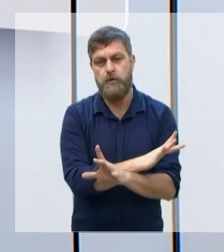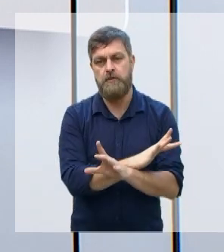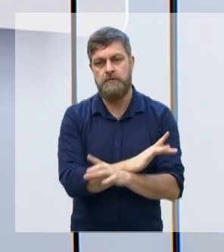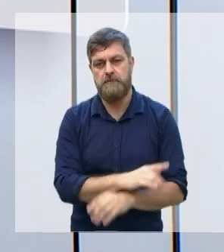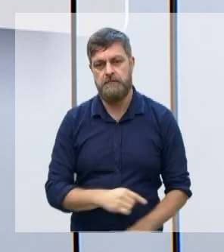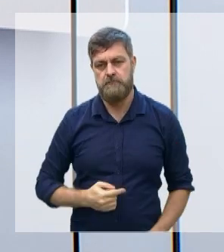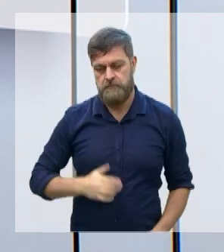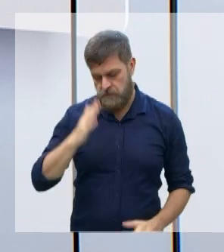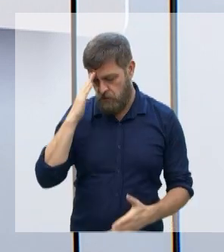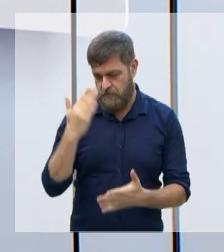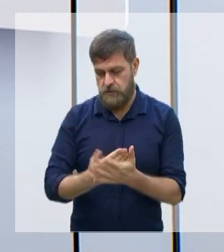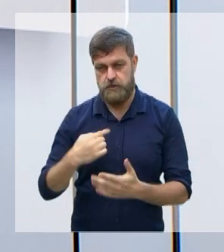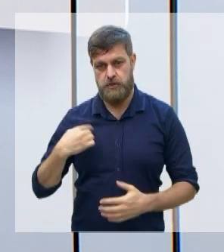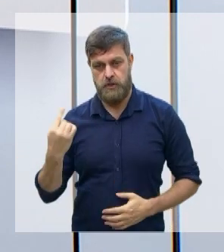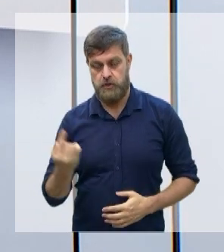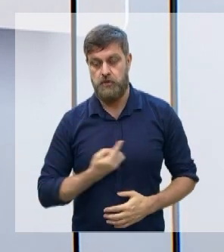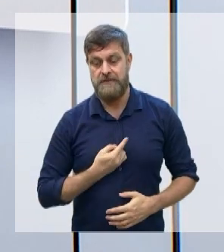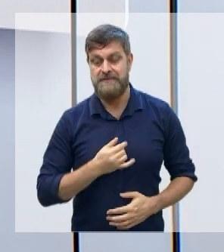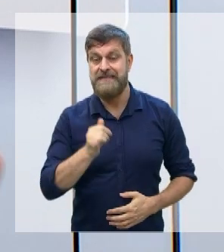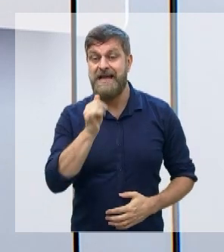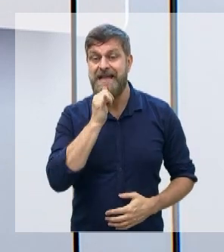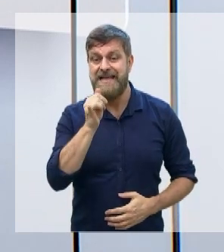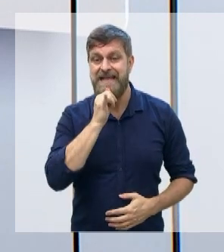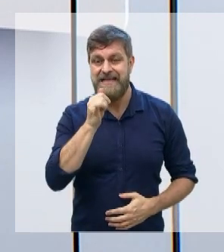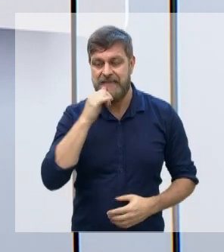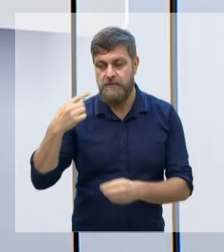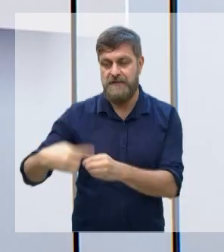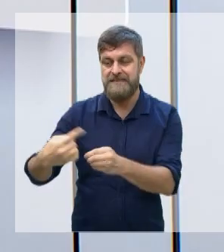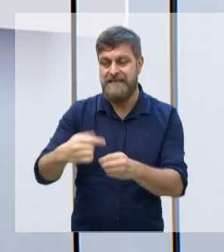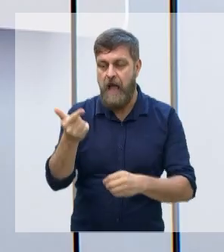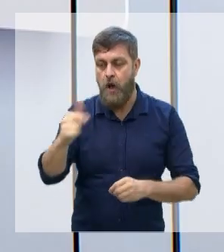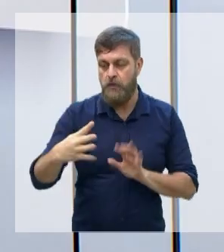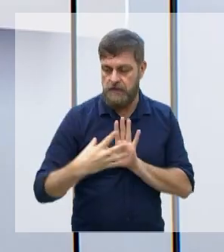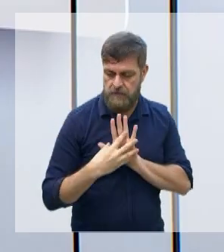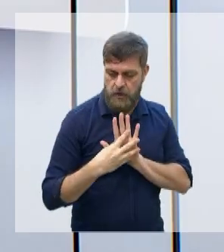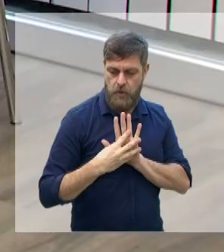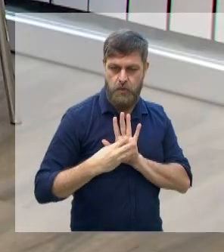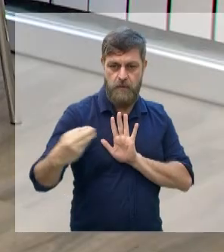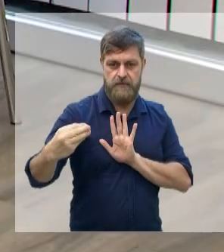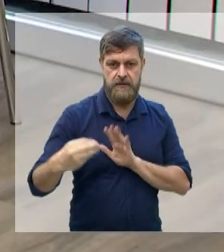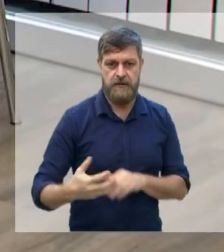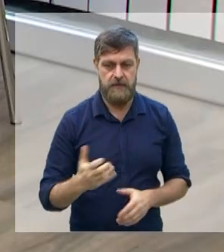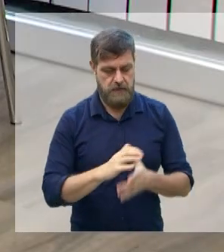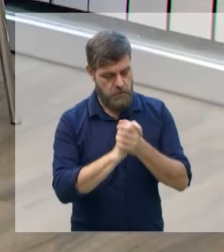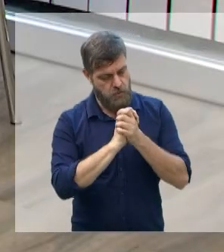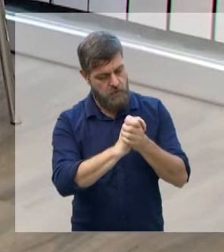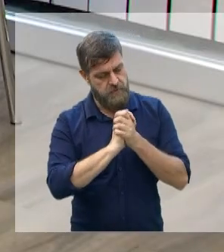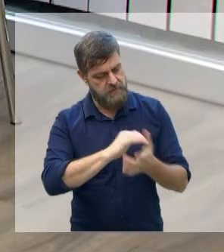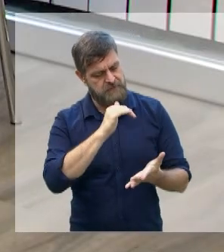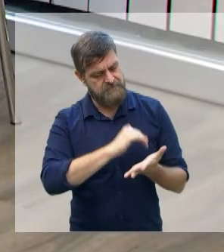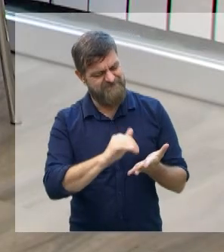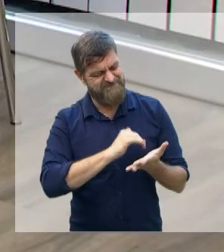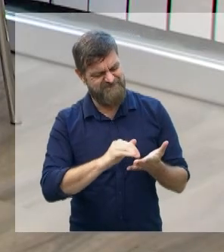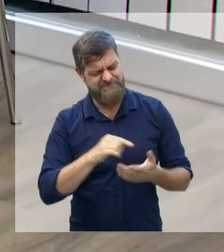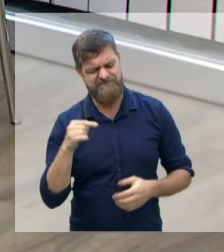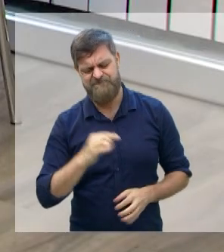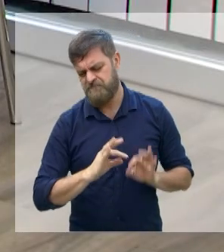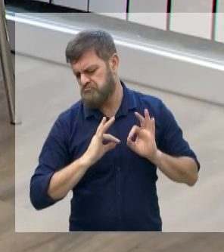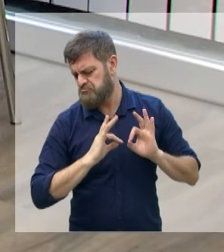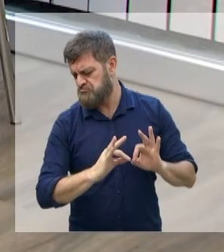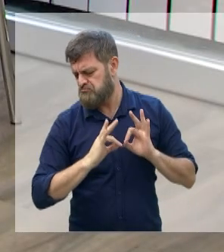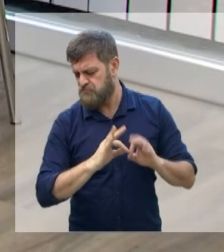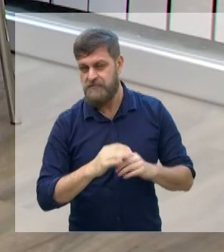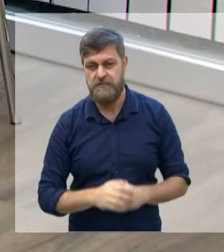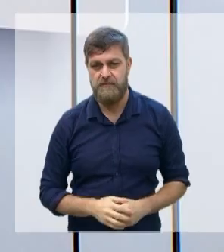ser exemplo para traz outra cidade exemplo parabenizar o secretário aqui de gestão até